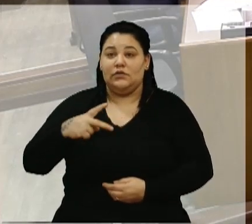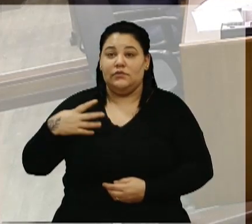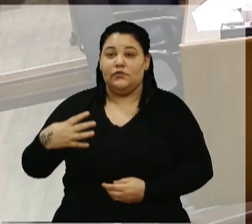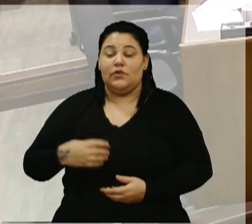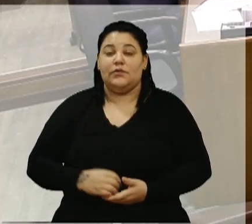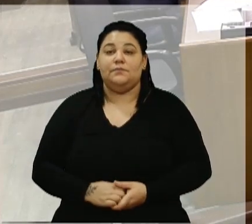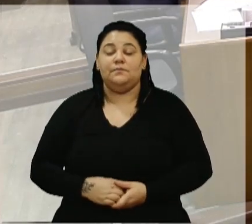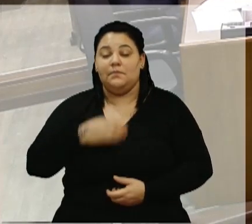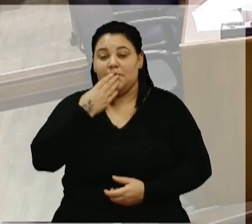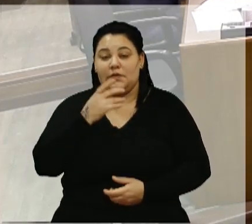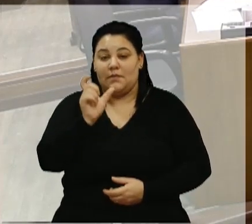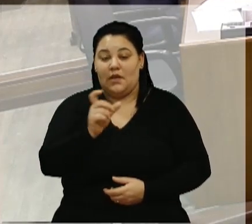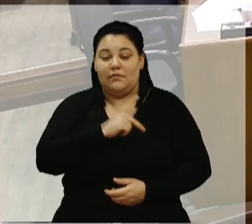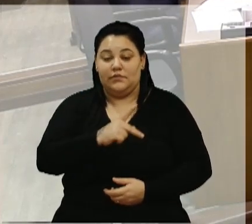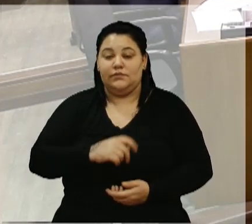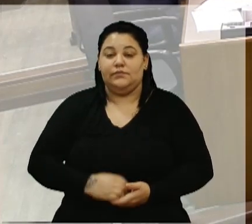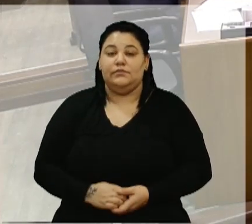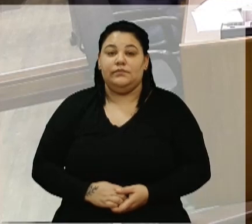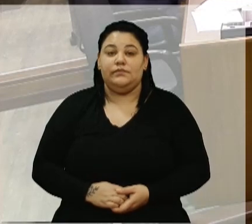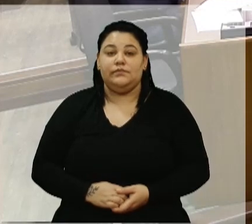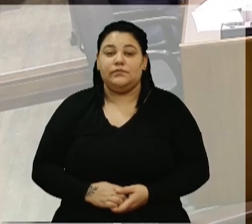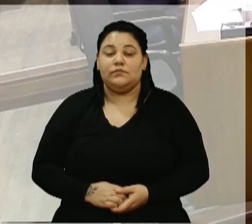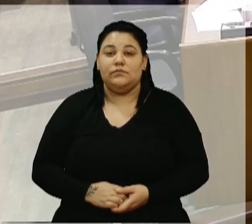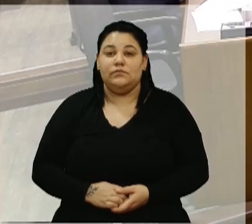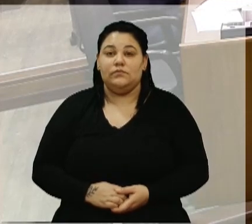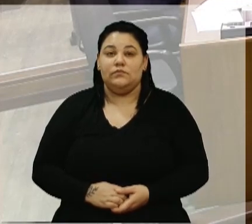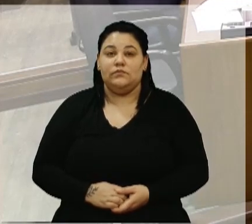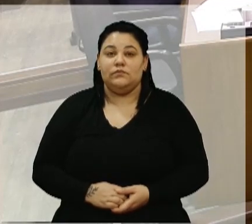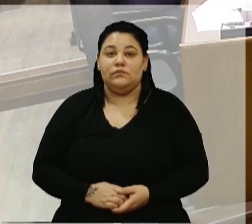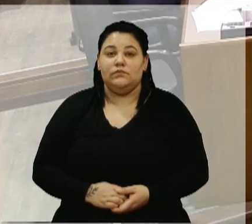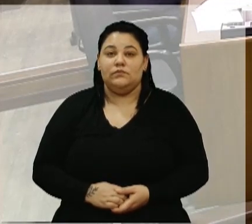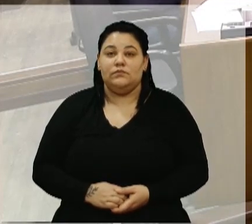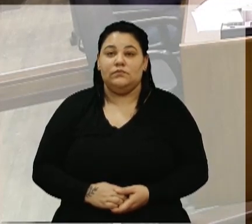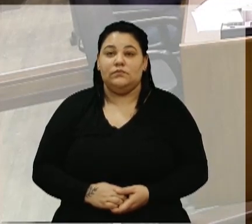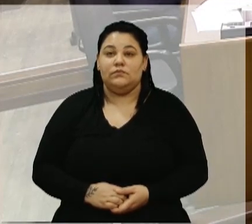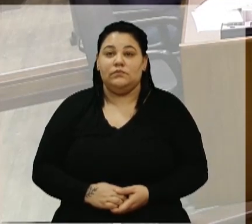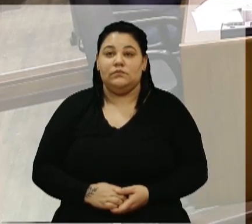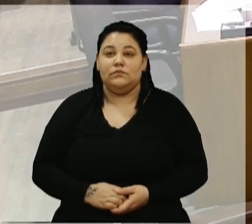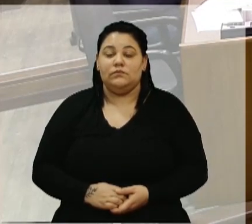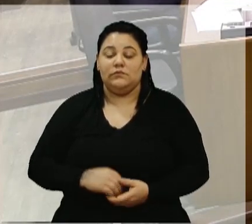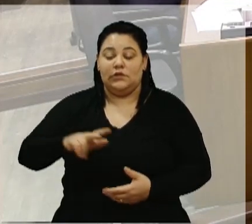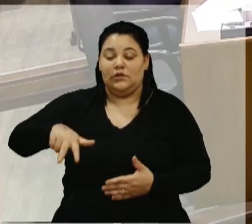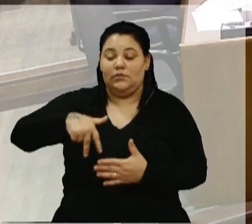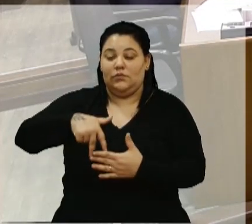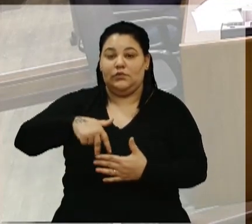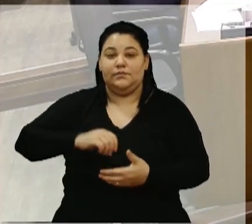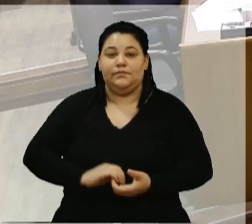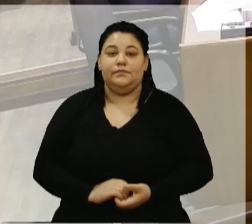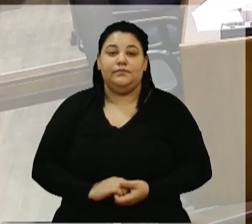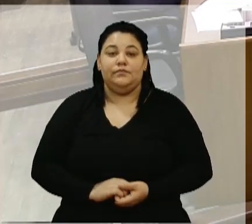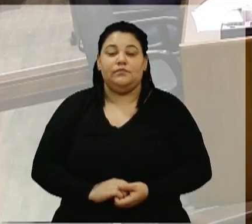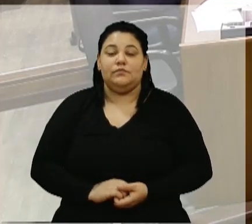23/2024. Peço a palavra, presidente. Com a palavra, vereador Alexandre Bortola, na tribuna.